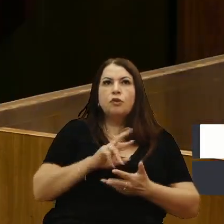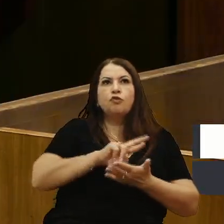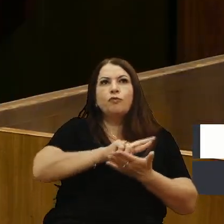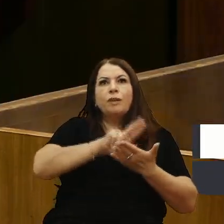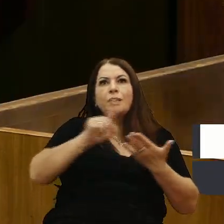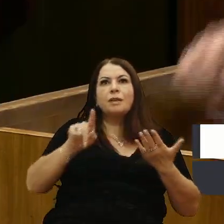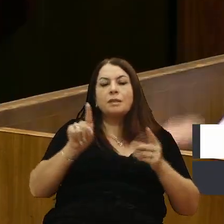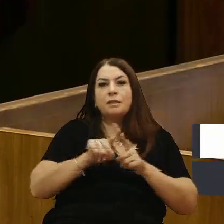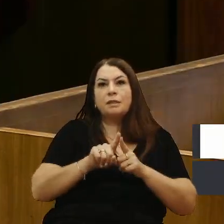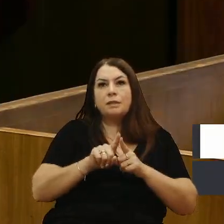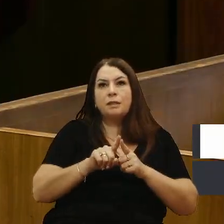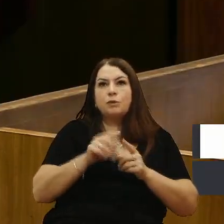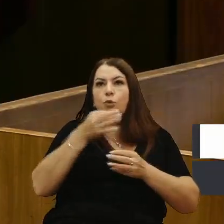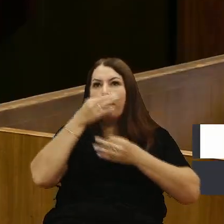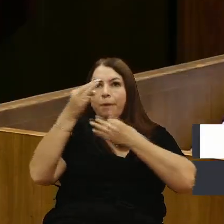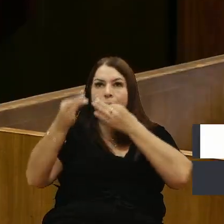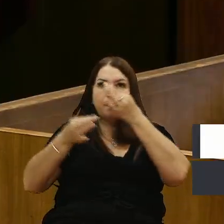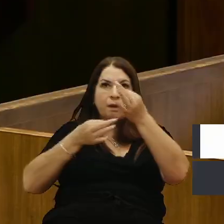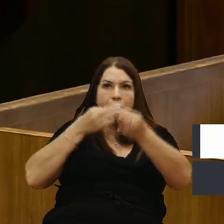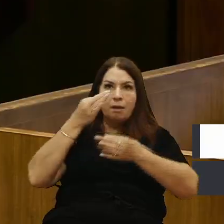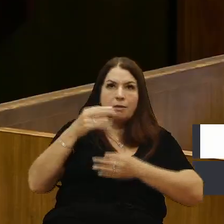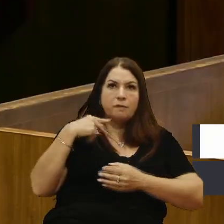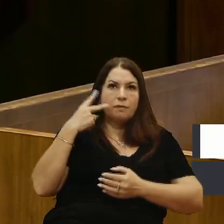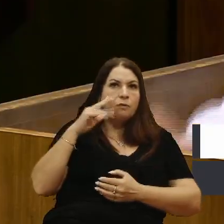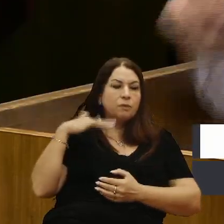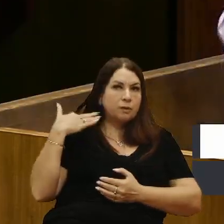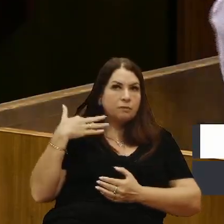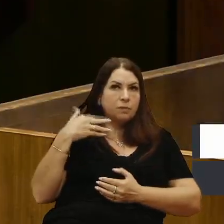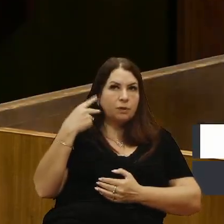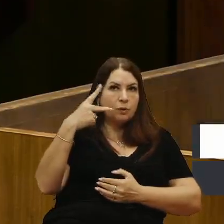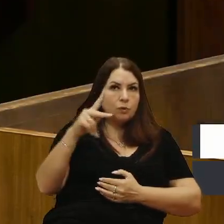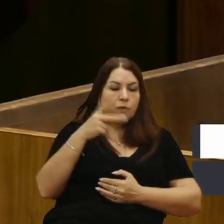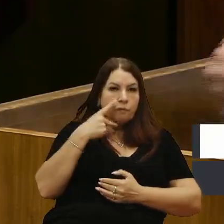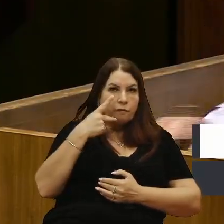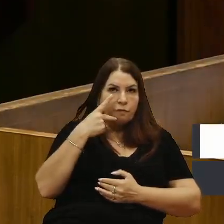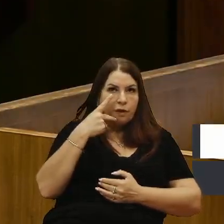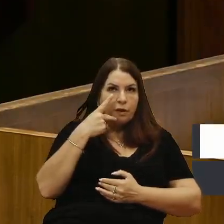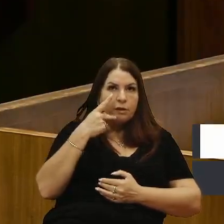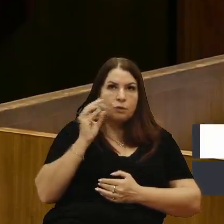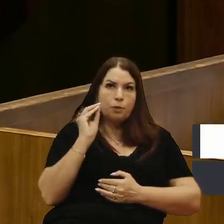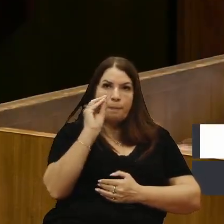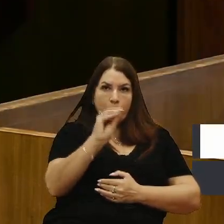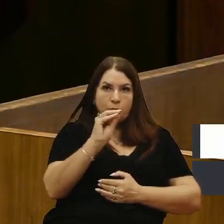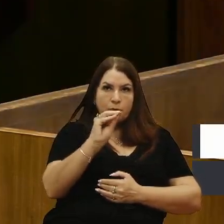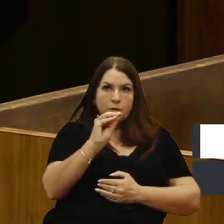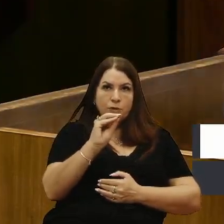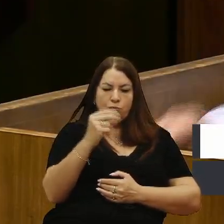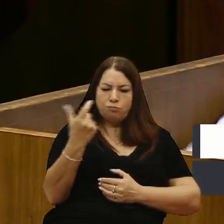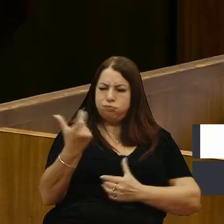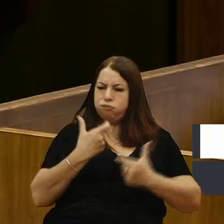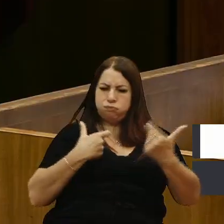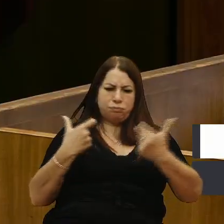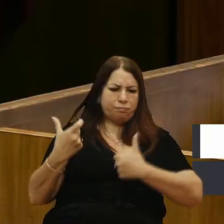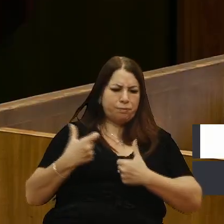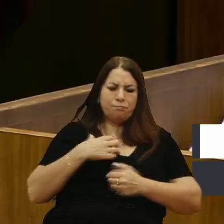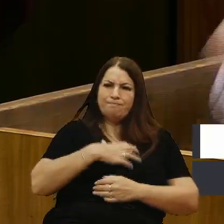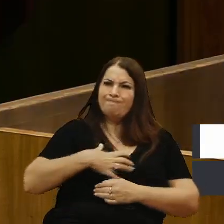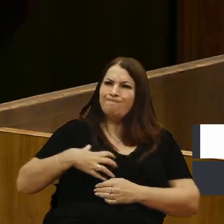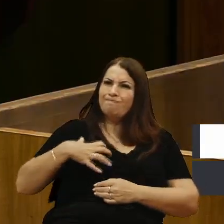Vários comentários, vereadora Andressa, na sua fala e na sua postagem, me ofenderam